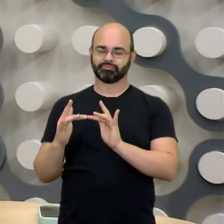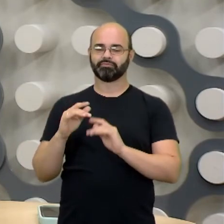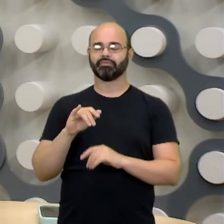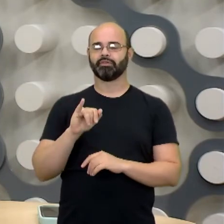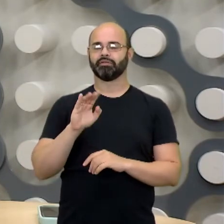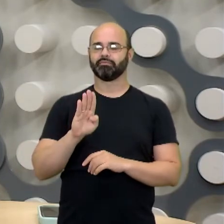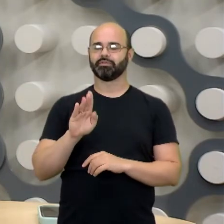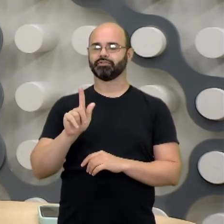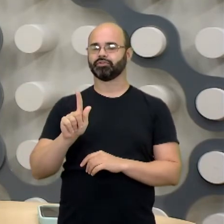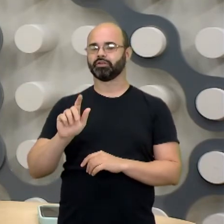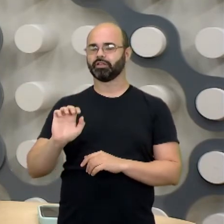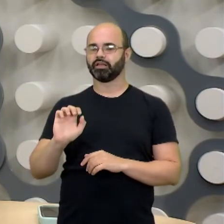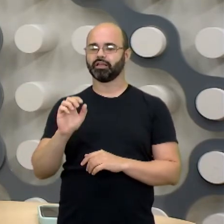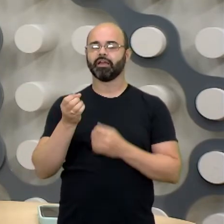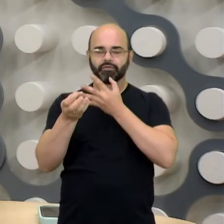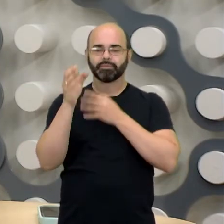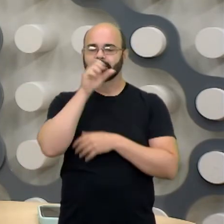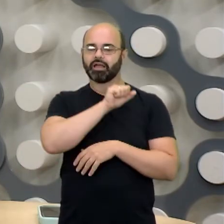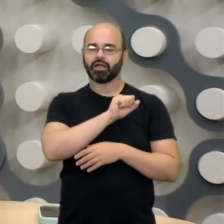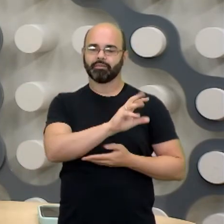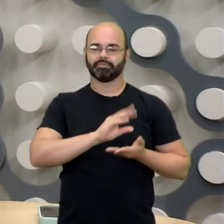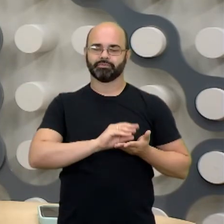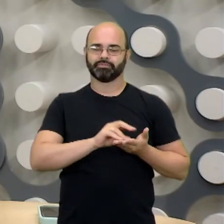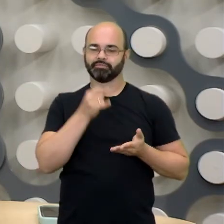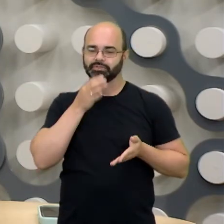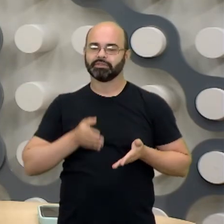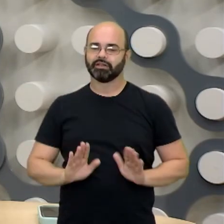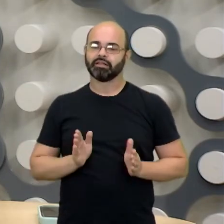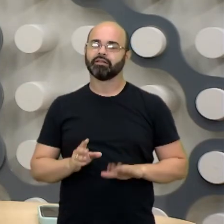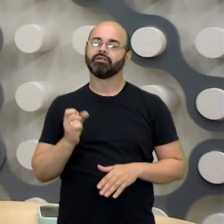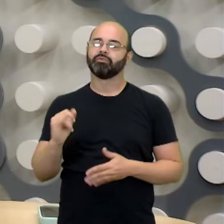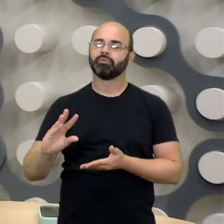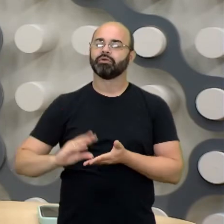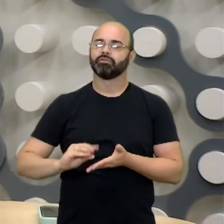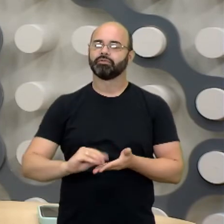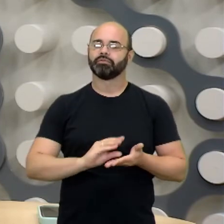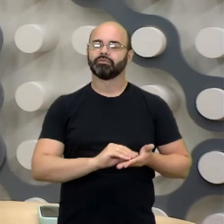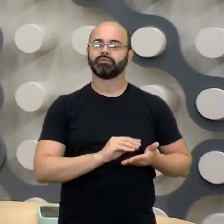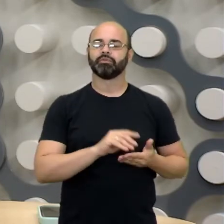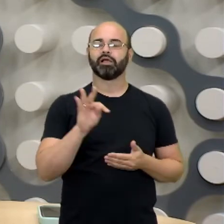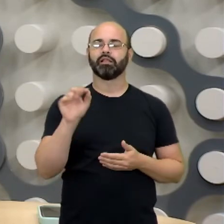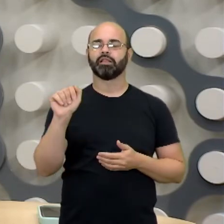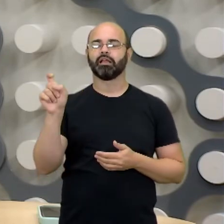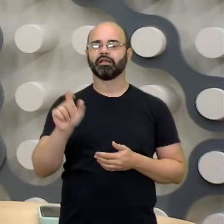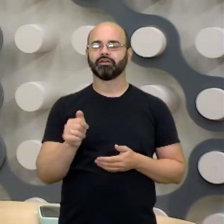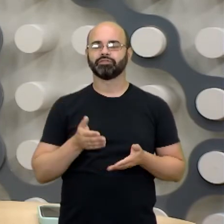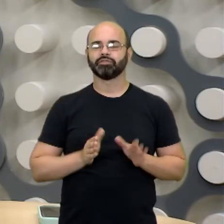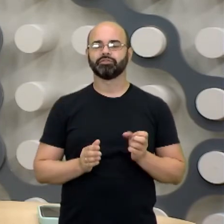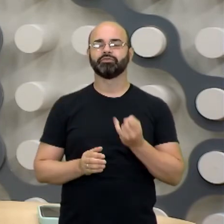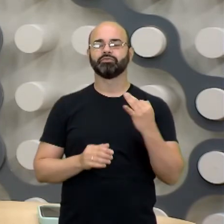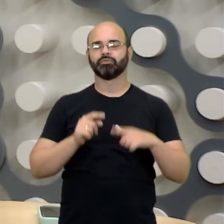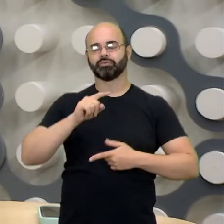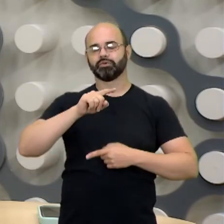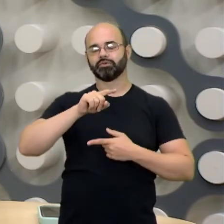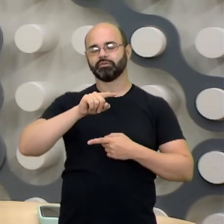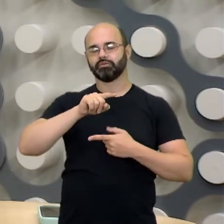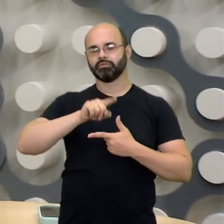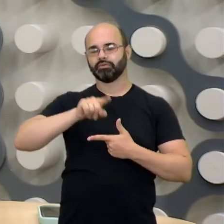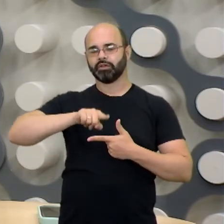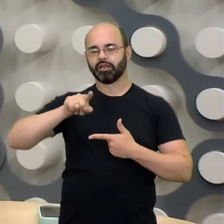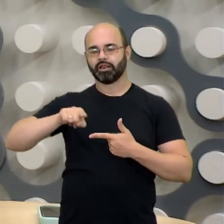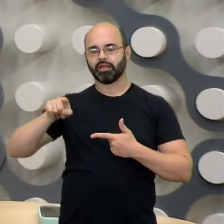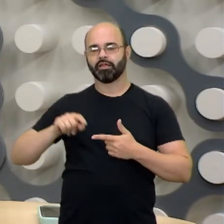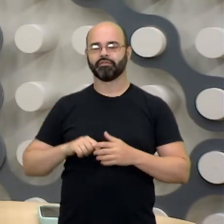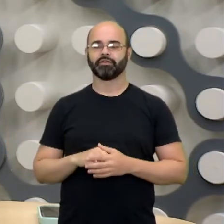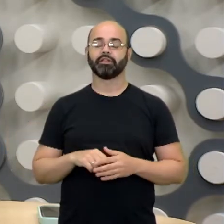até mais rápidas, né, da quantidade de nascimentos. Aí desenvolve lá a taxa de nascimento, faz o gráfico, como também a taxa de